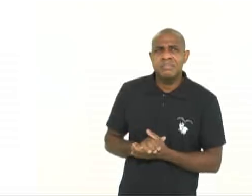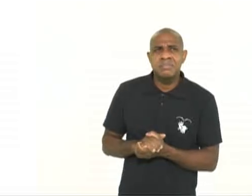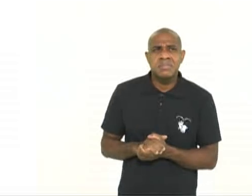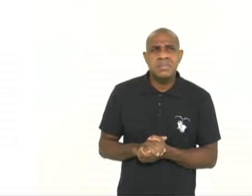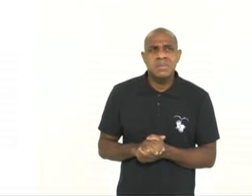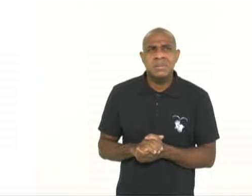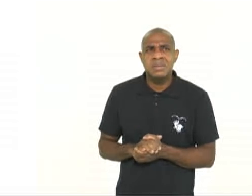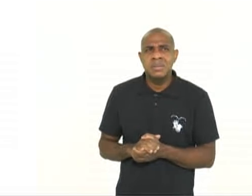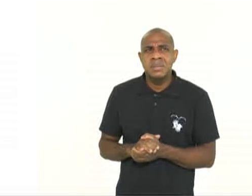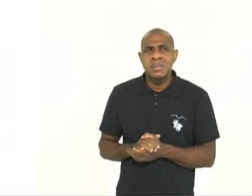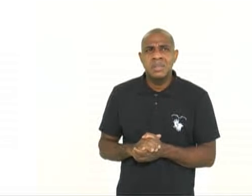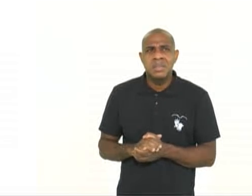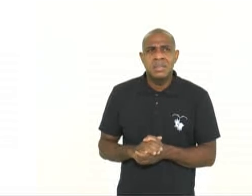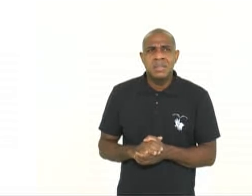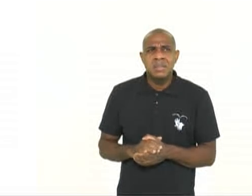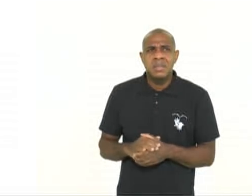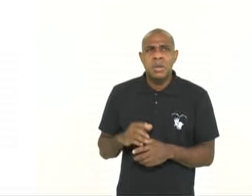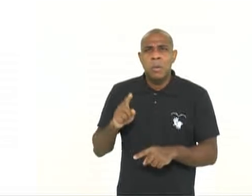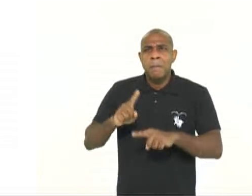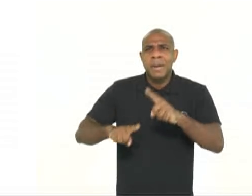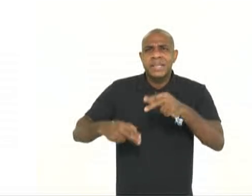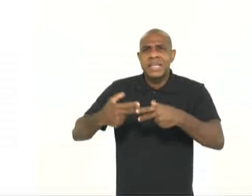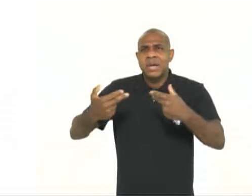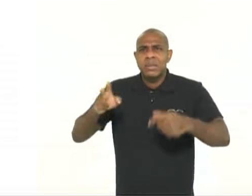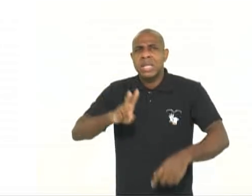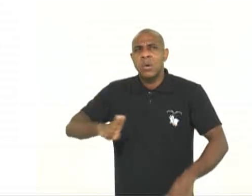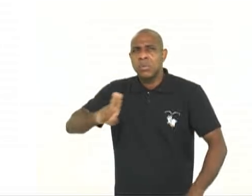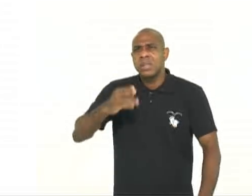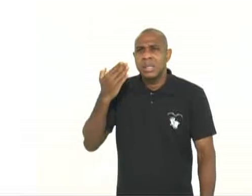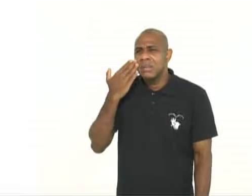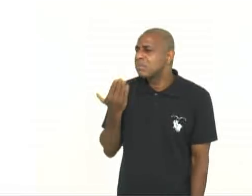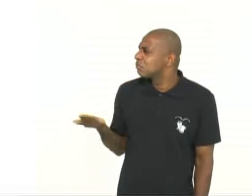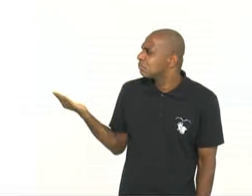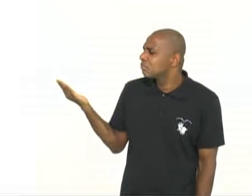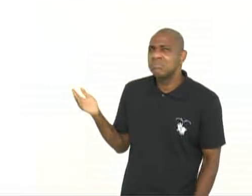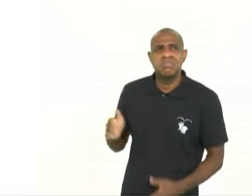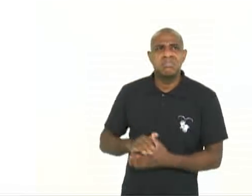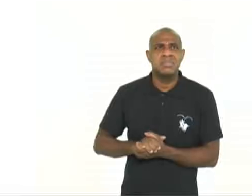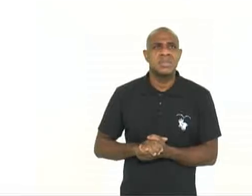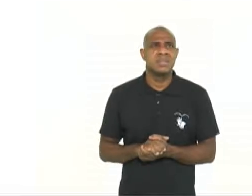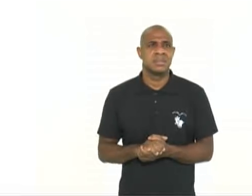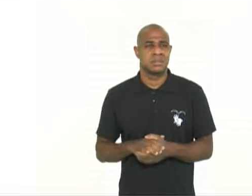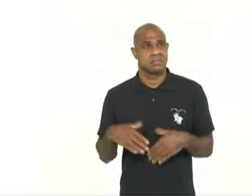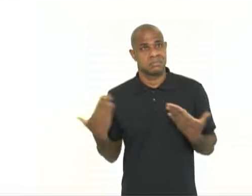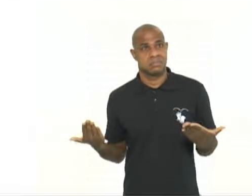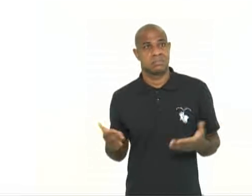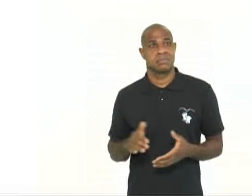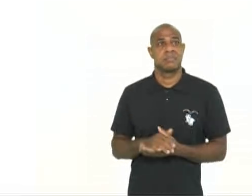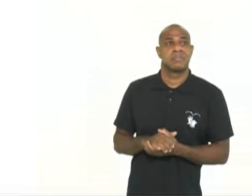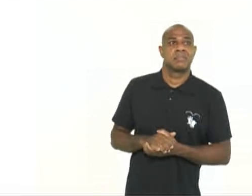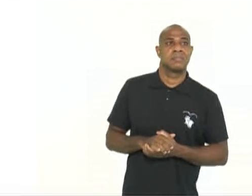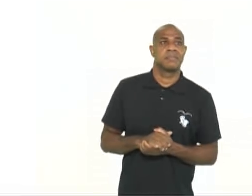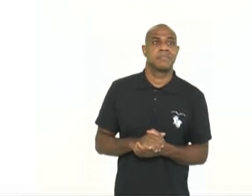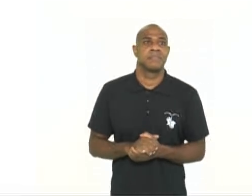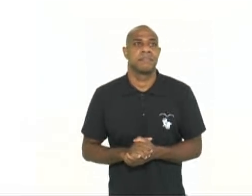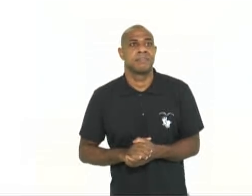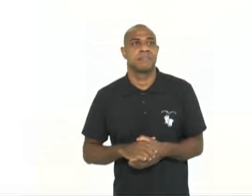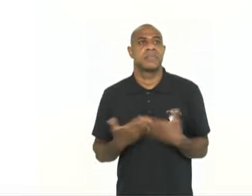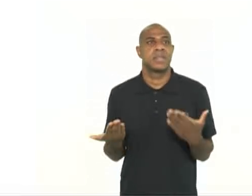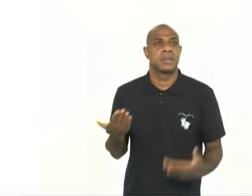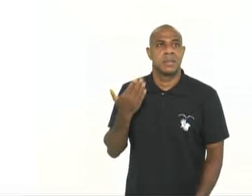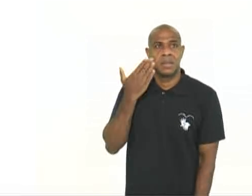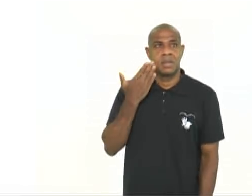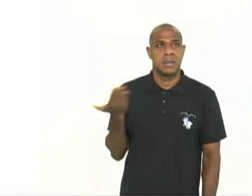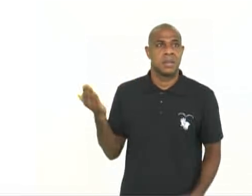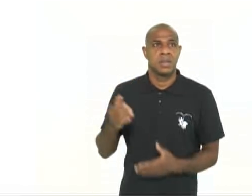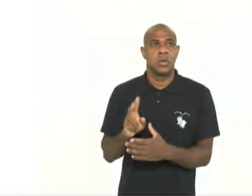Observe os equipamentos que ele está utilizando. Bom, é o abade chamado Richard Wallingford.